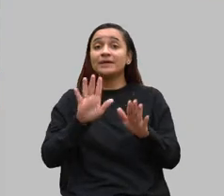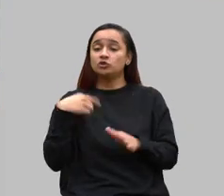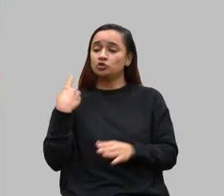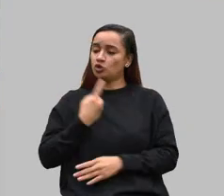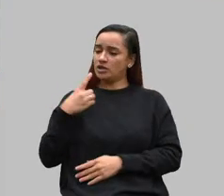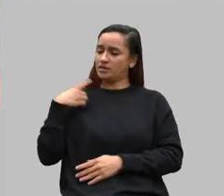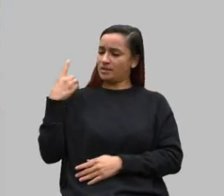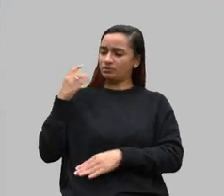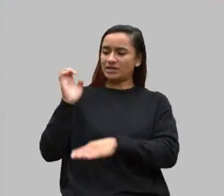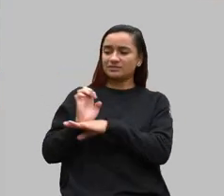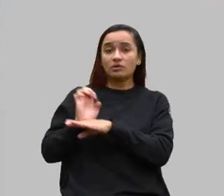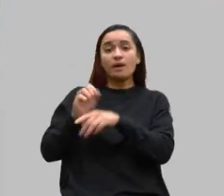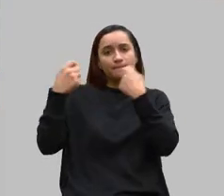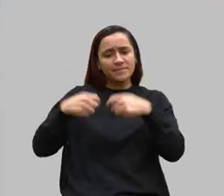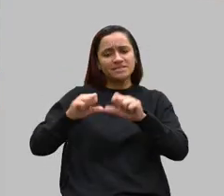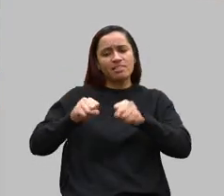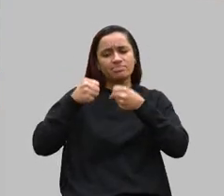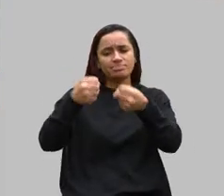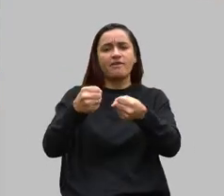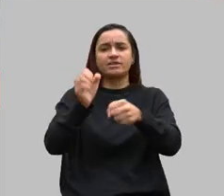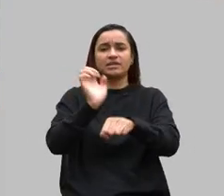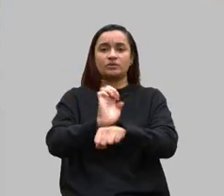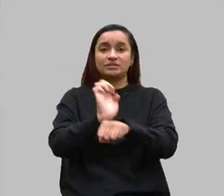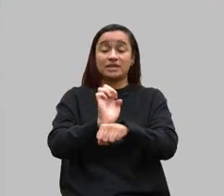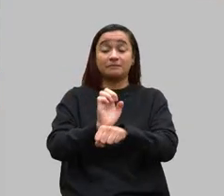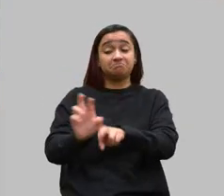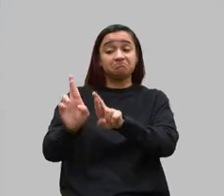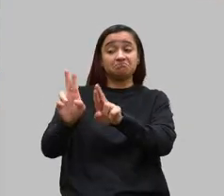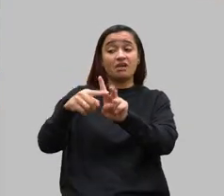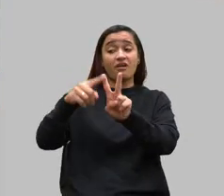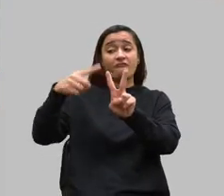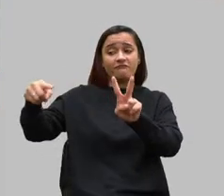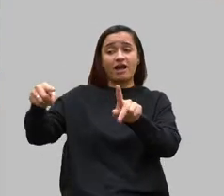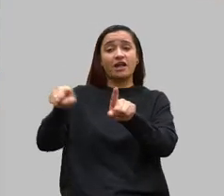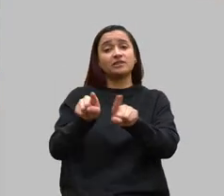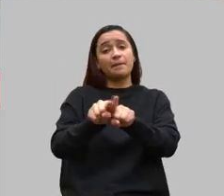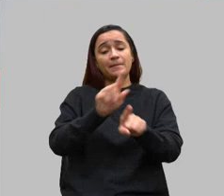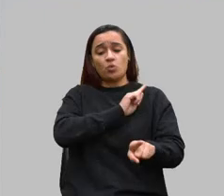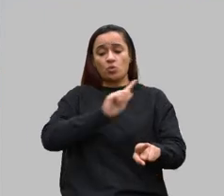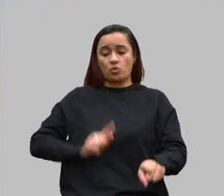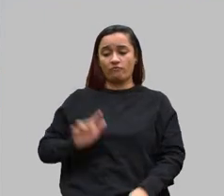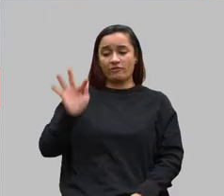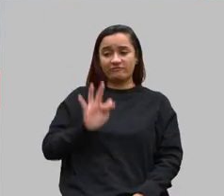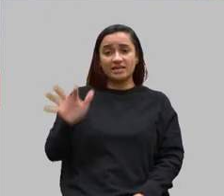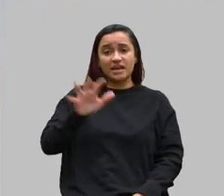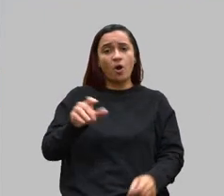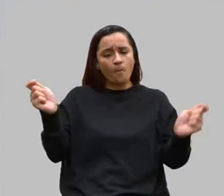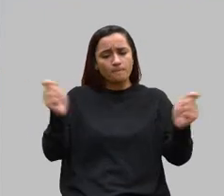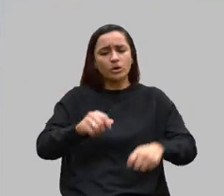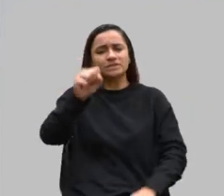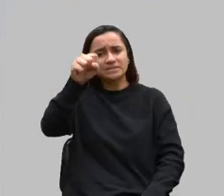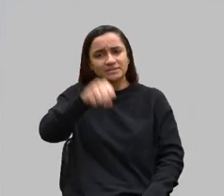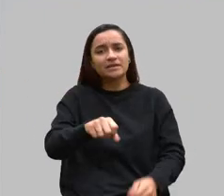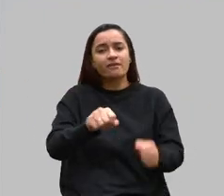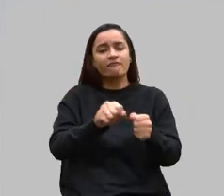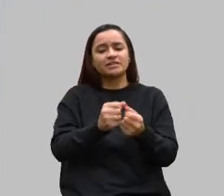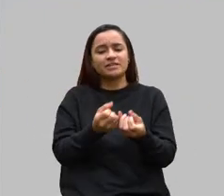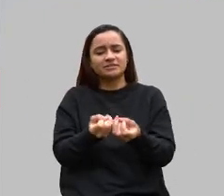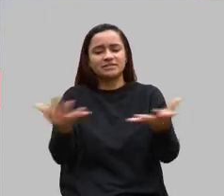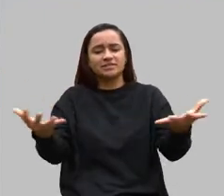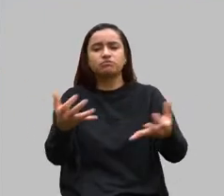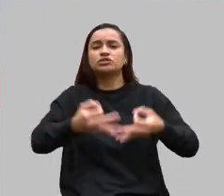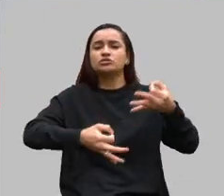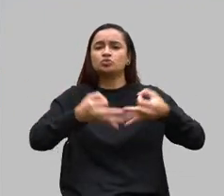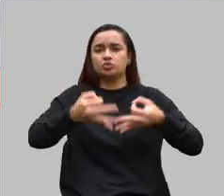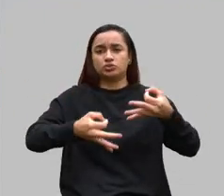defender nosso estado que aale que o governo federal possa sim Fazer a distribuição justa se somos